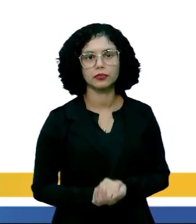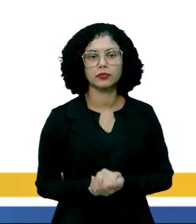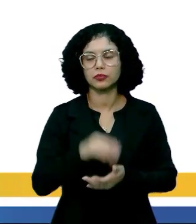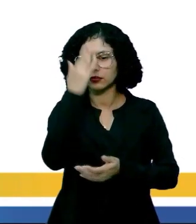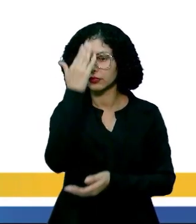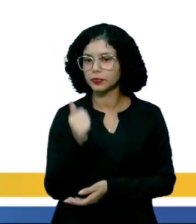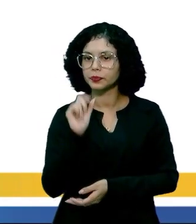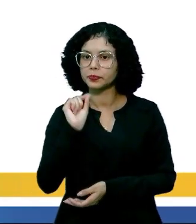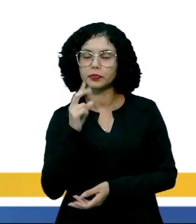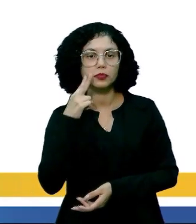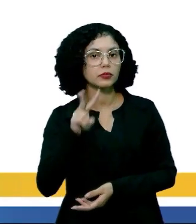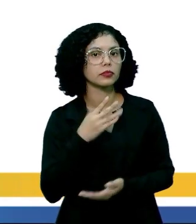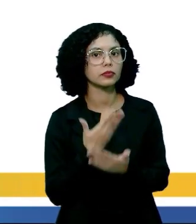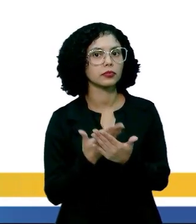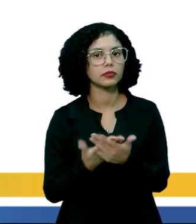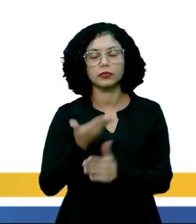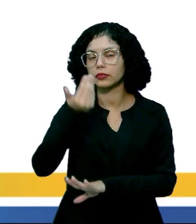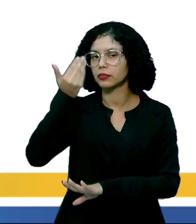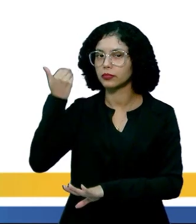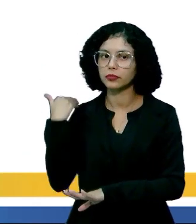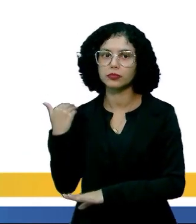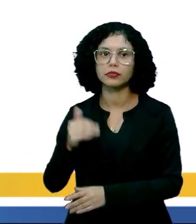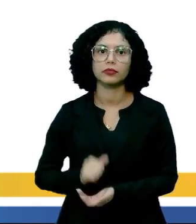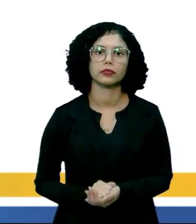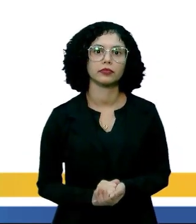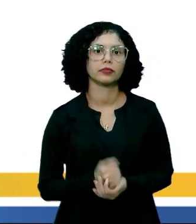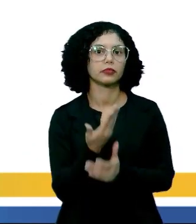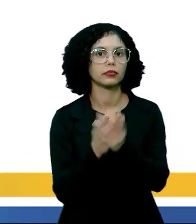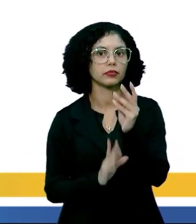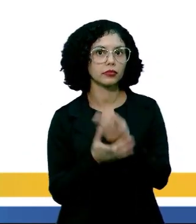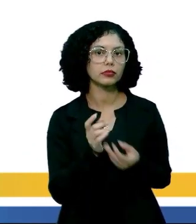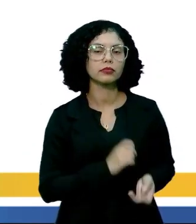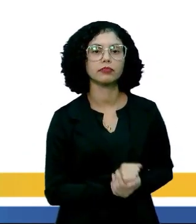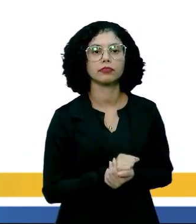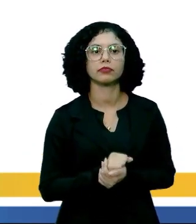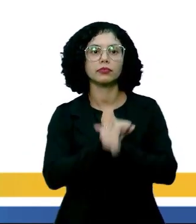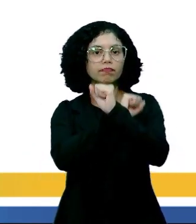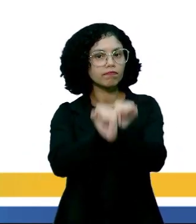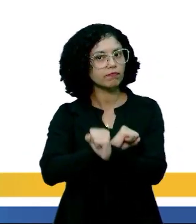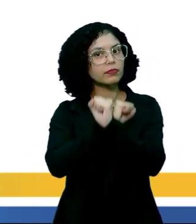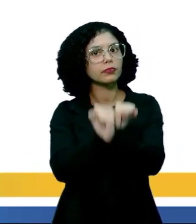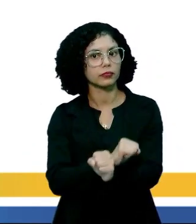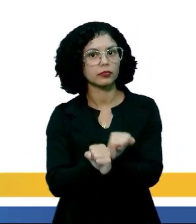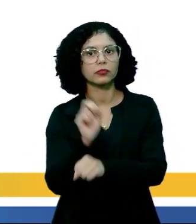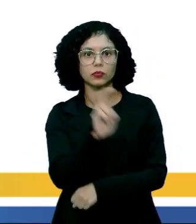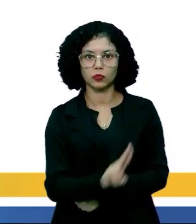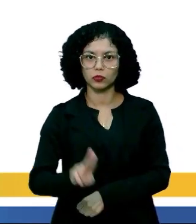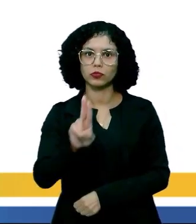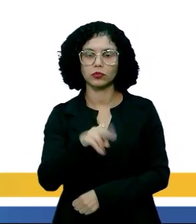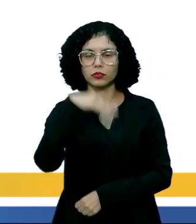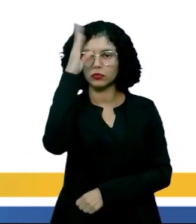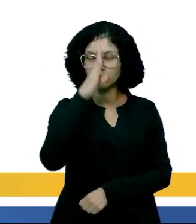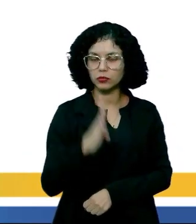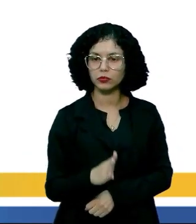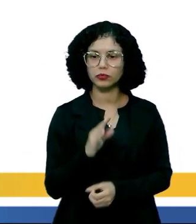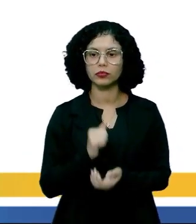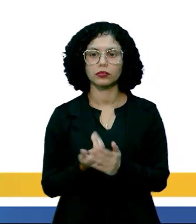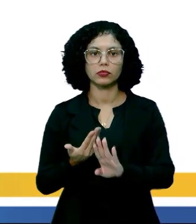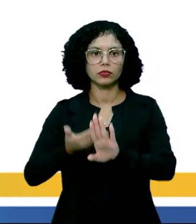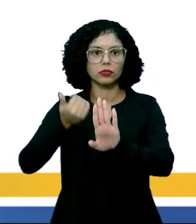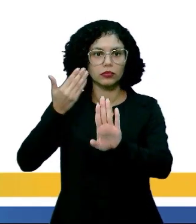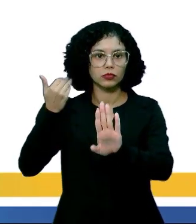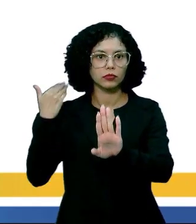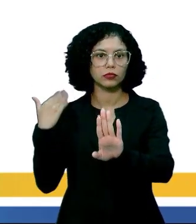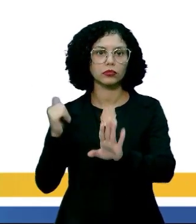nós sabemos, né, e vimos em aulas anteriores, que a mão de obra escrava ela foi utilizada no Brasil